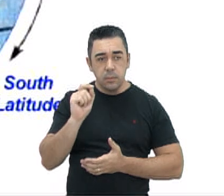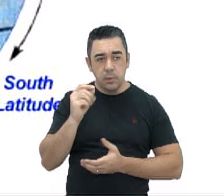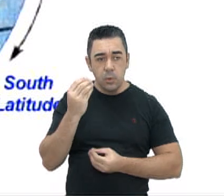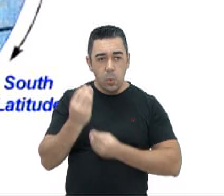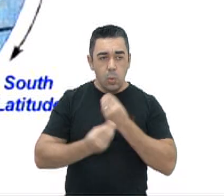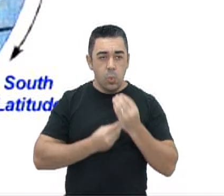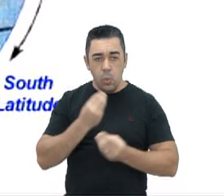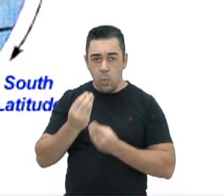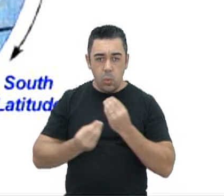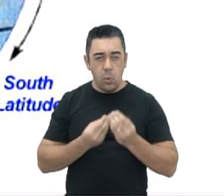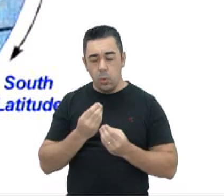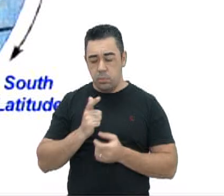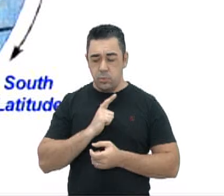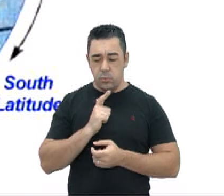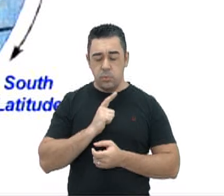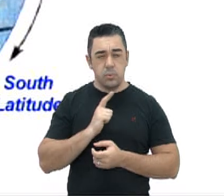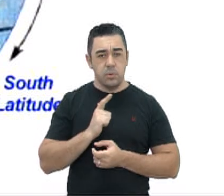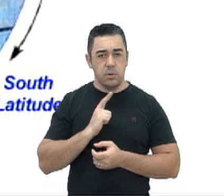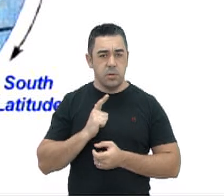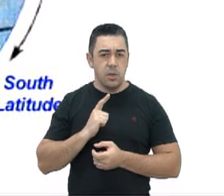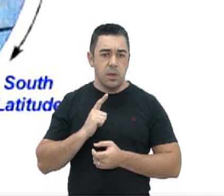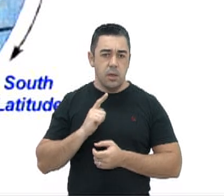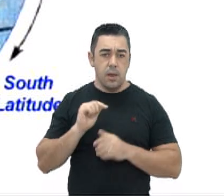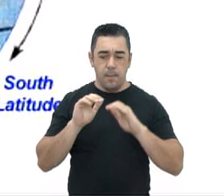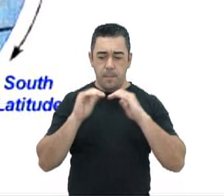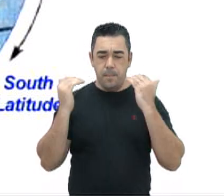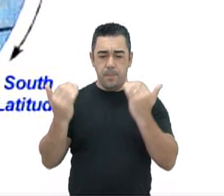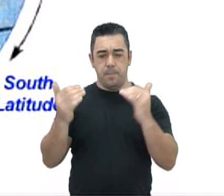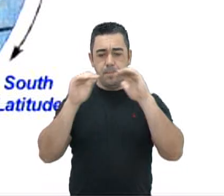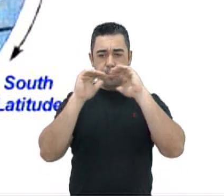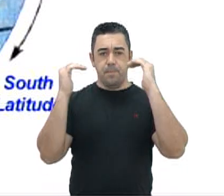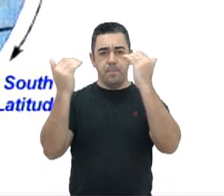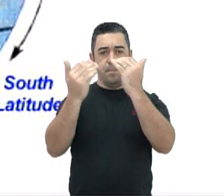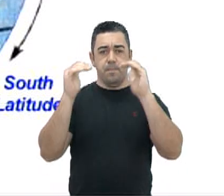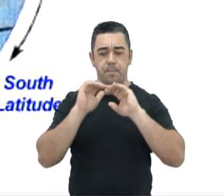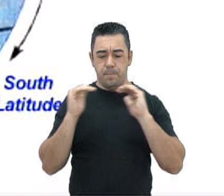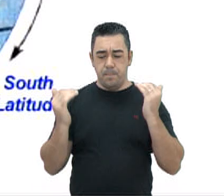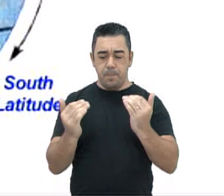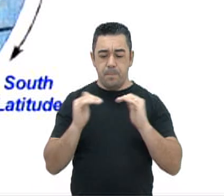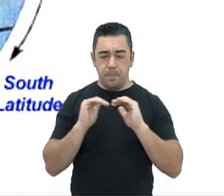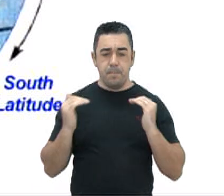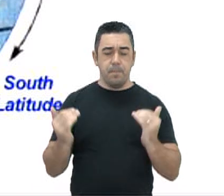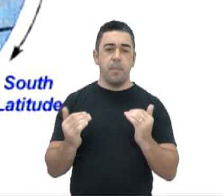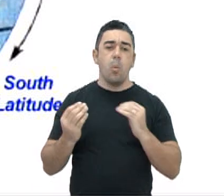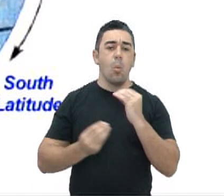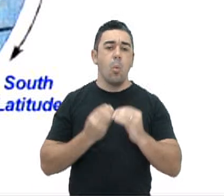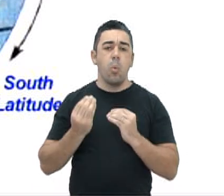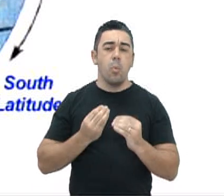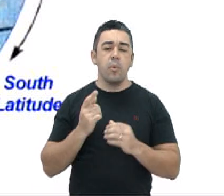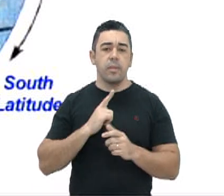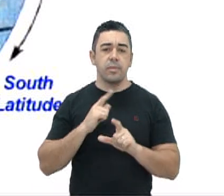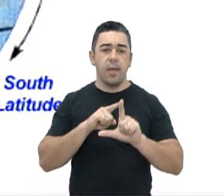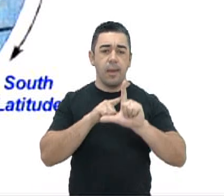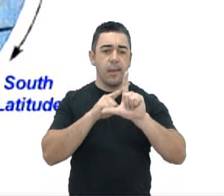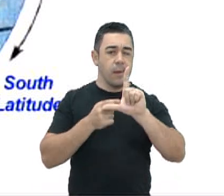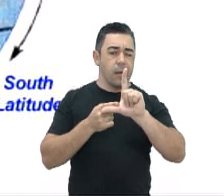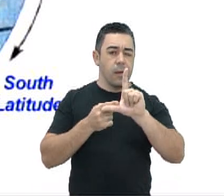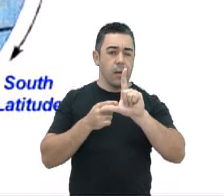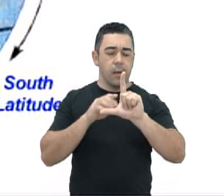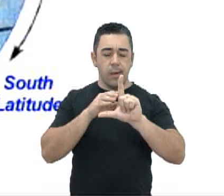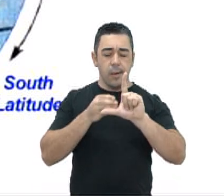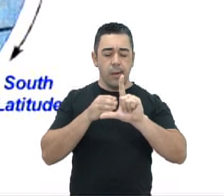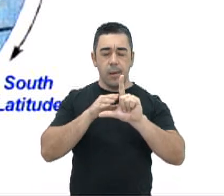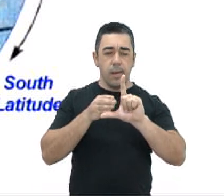o sistema de coordenadas geográficas, esses paralelos, eles são identificados por meio de graus. Mas da onde vem